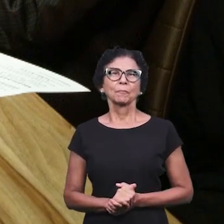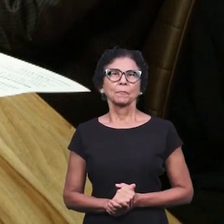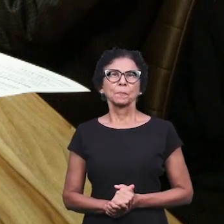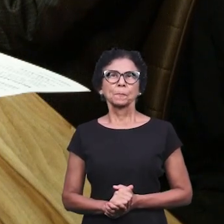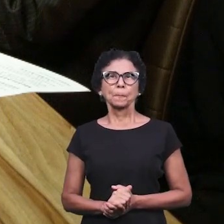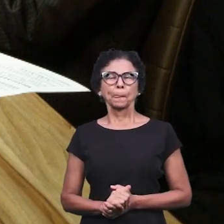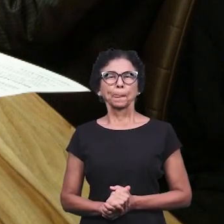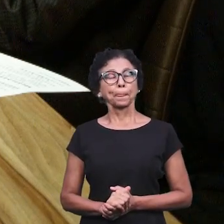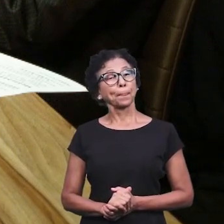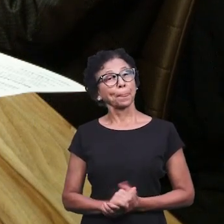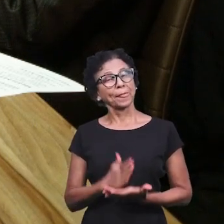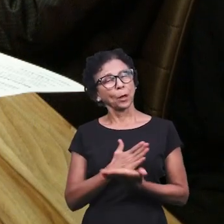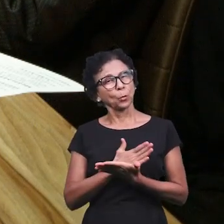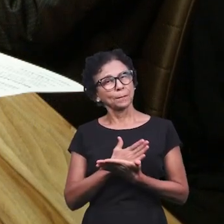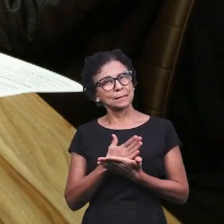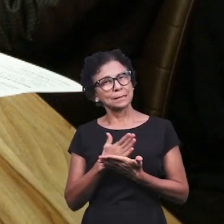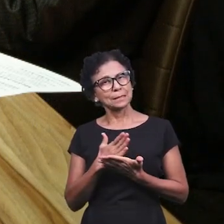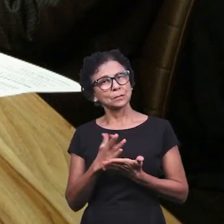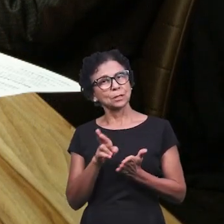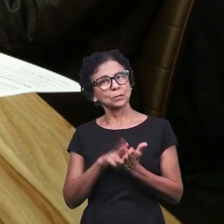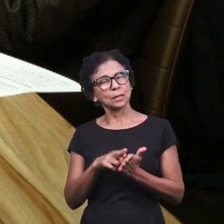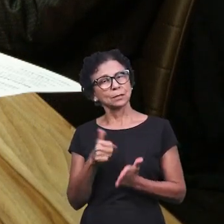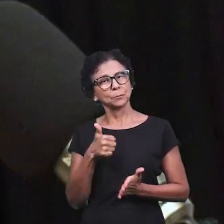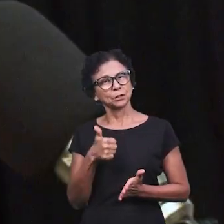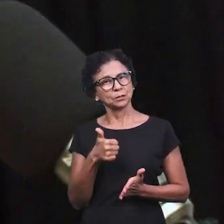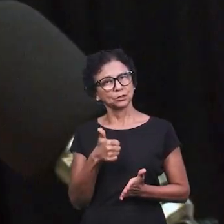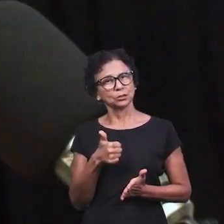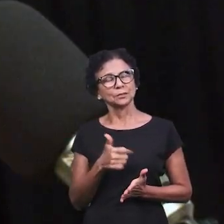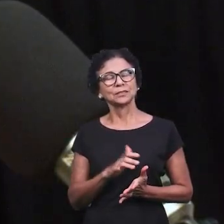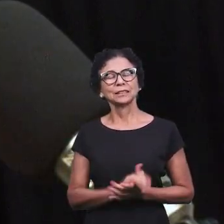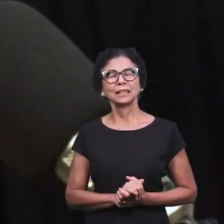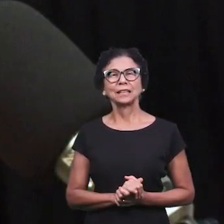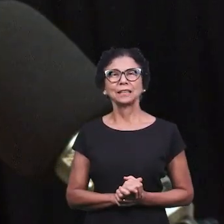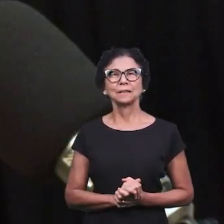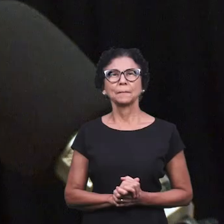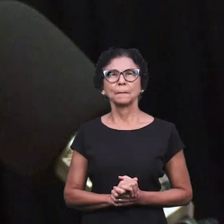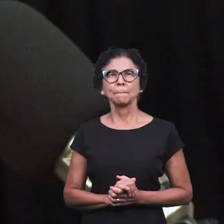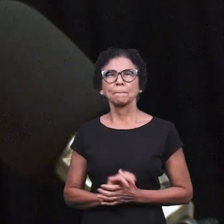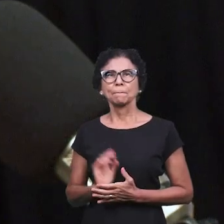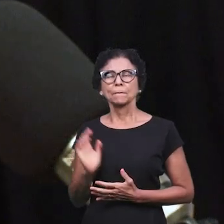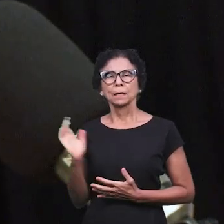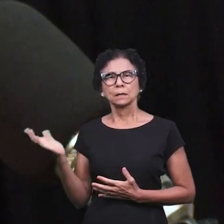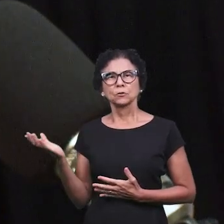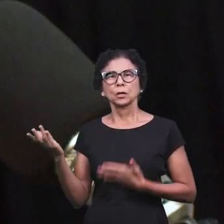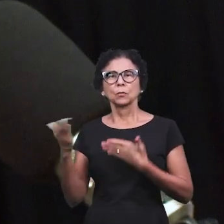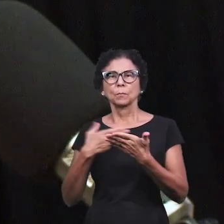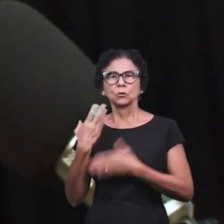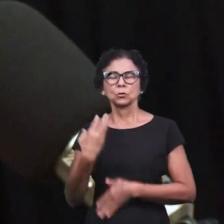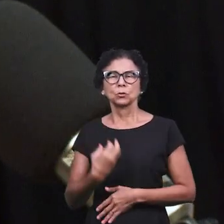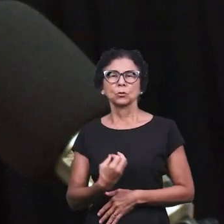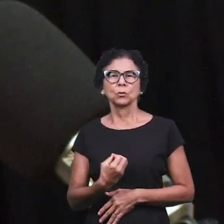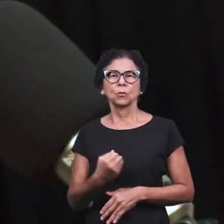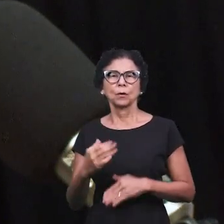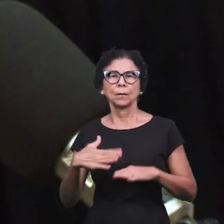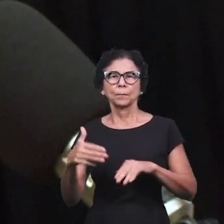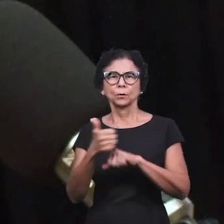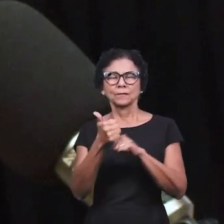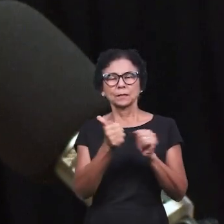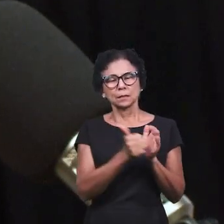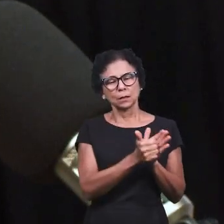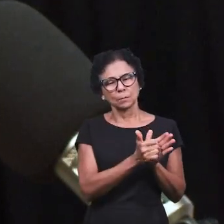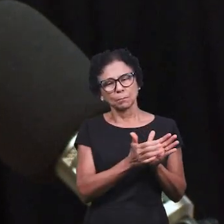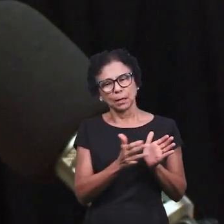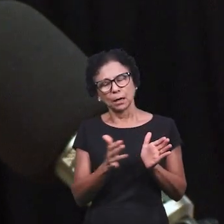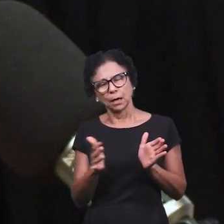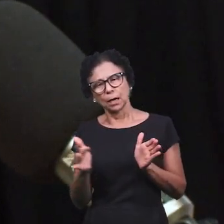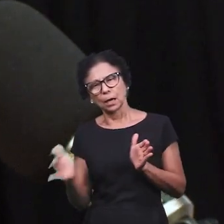começar a colher os primeiros frutos, né, Luiz? Ele já compartilhou na trajetória dele como que foi a